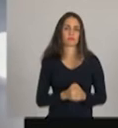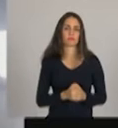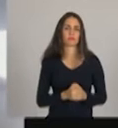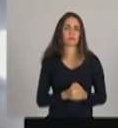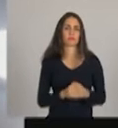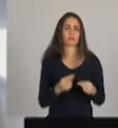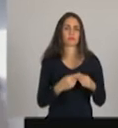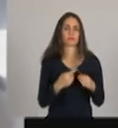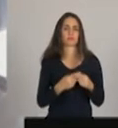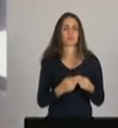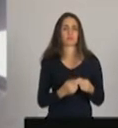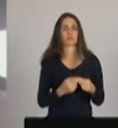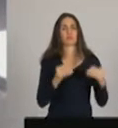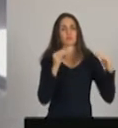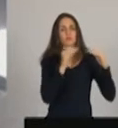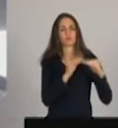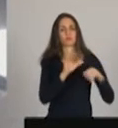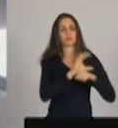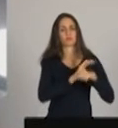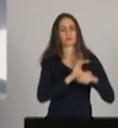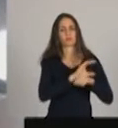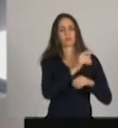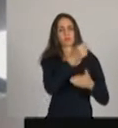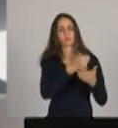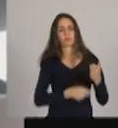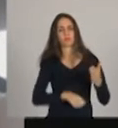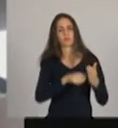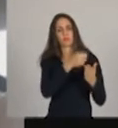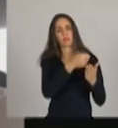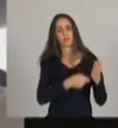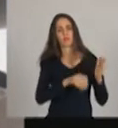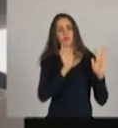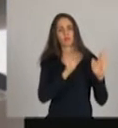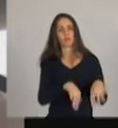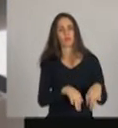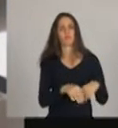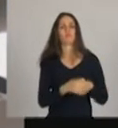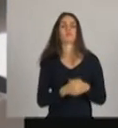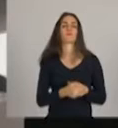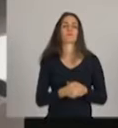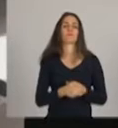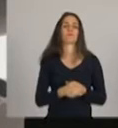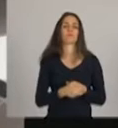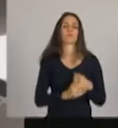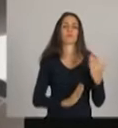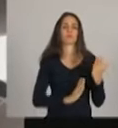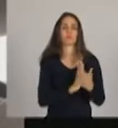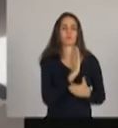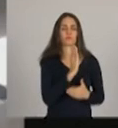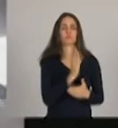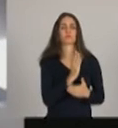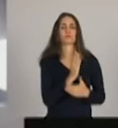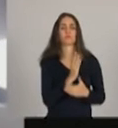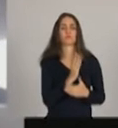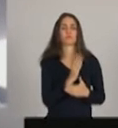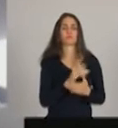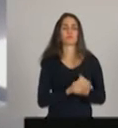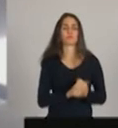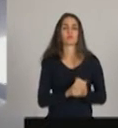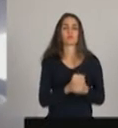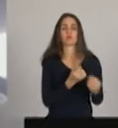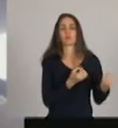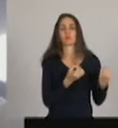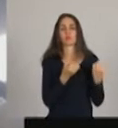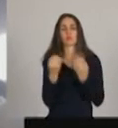pela constitucionalidade da redação final, juridicidade, boa técnica legislativa, pela aprovação. Passo